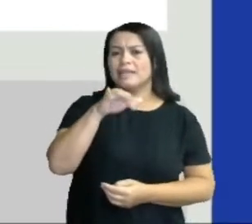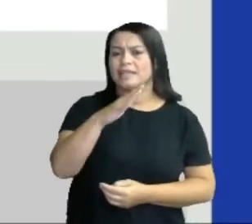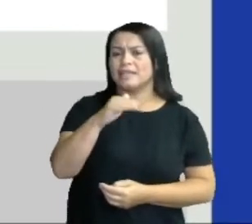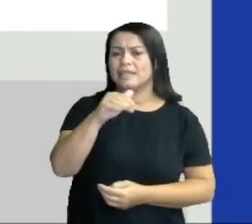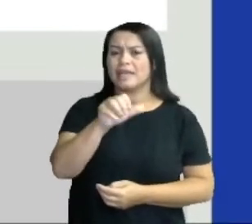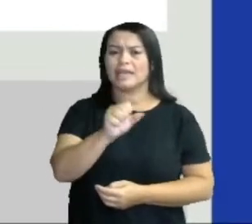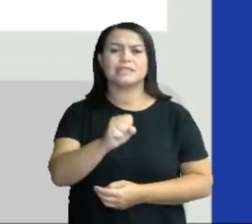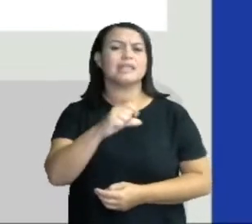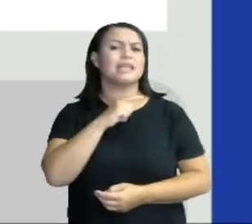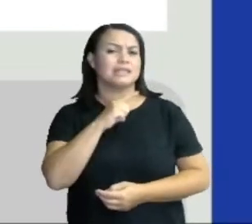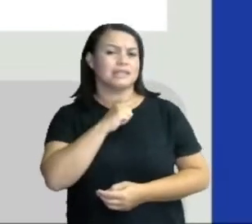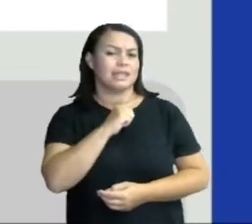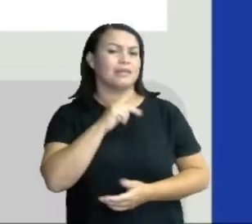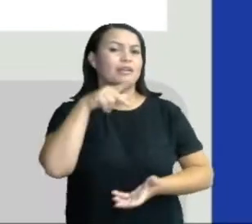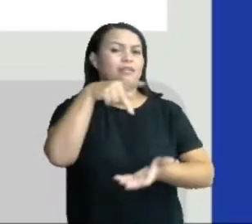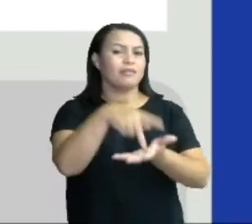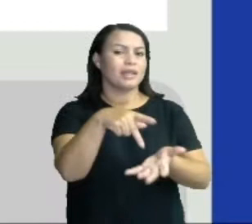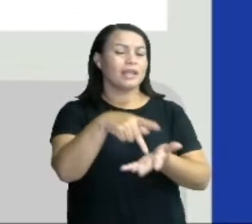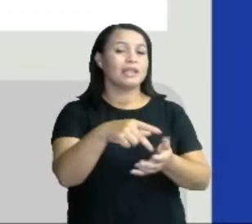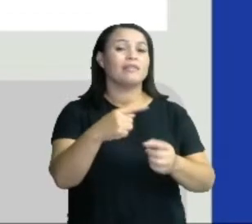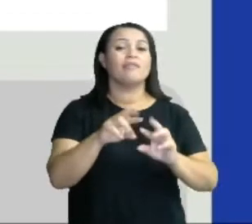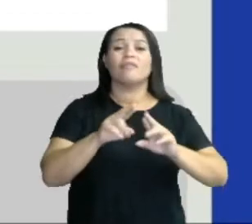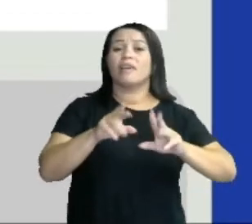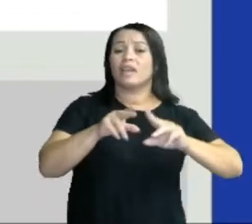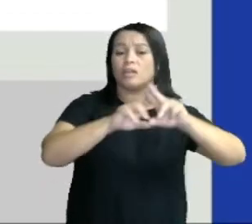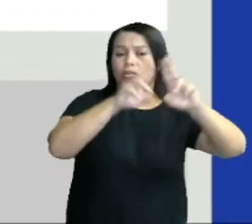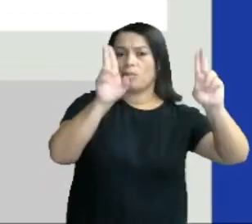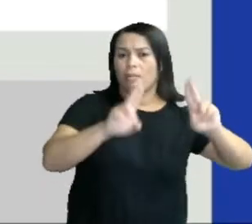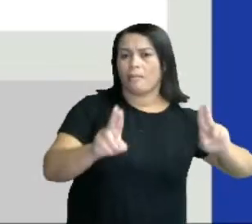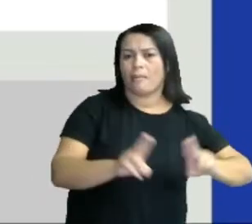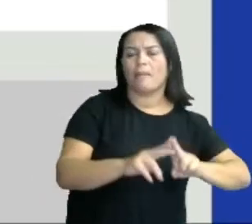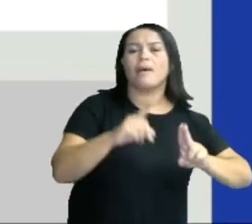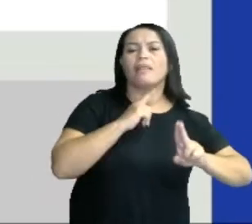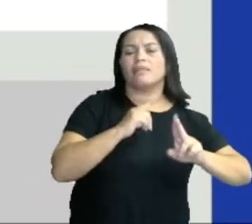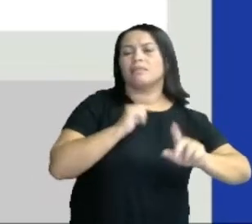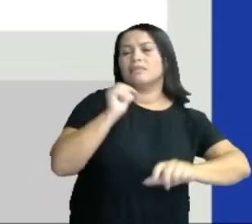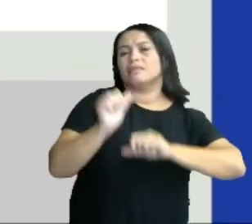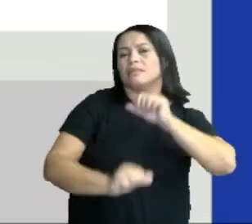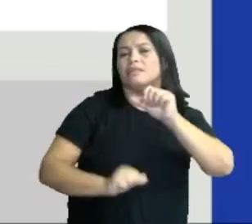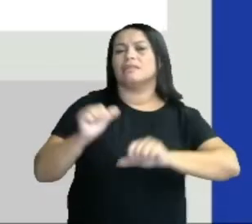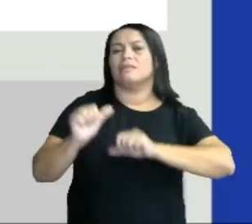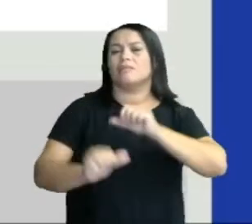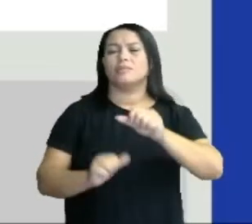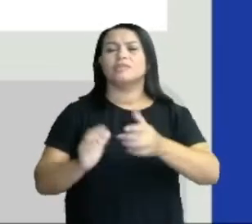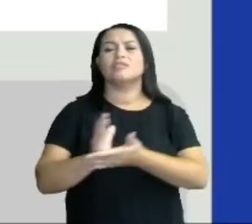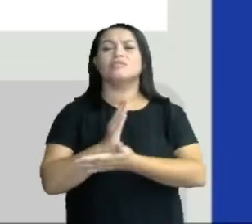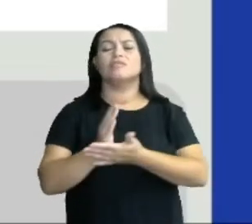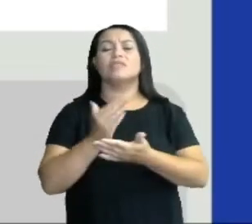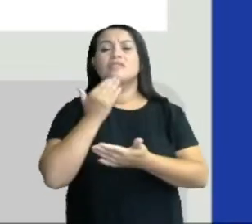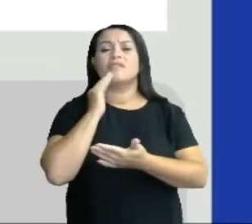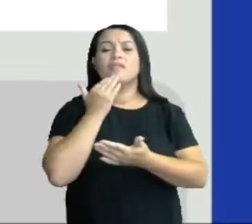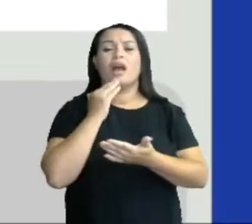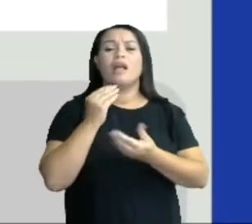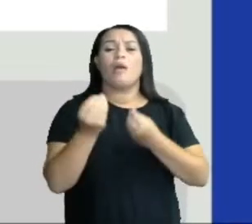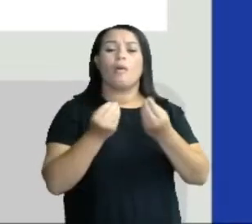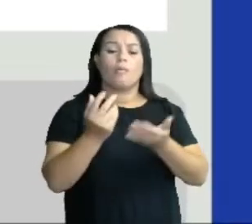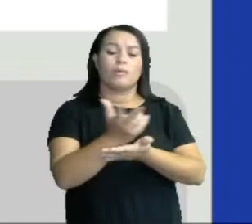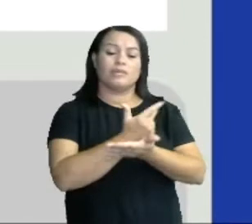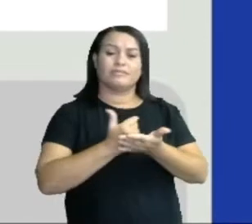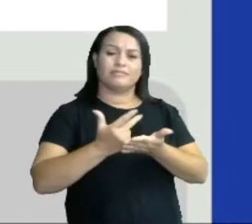é real, né? Diferentemente do mapa que eu falei que incorre em deformações ou falhas na hora de representar a superfície da